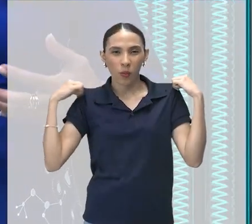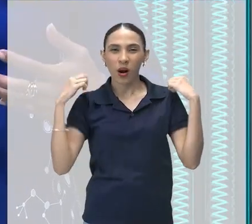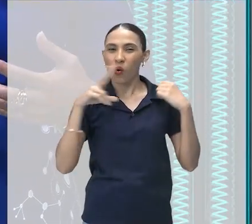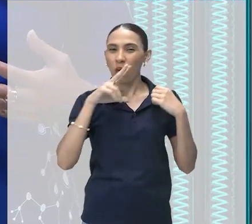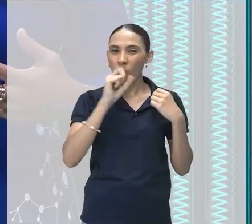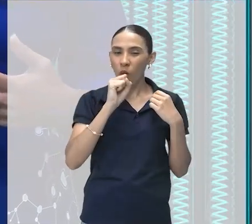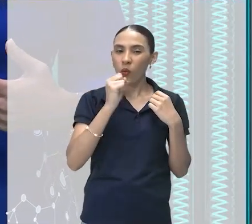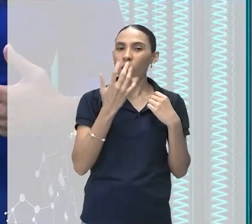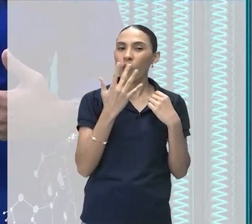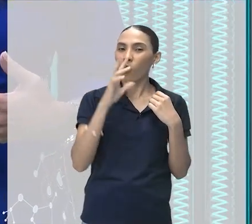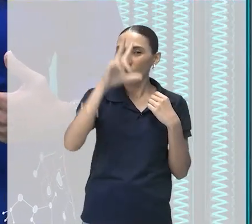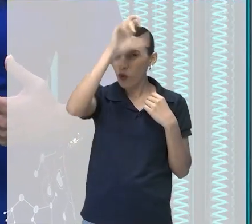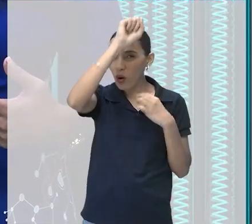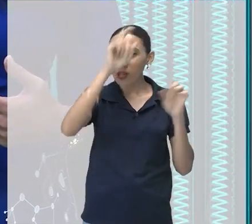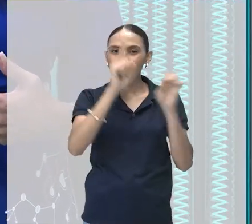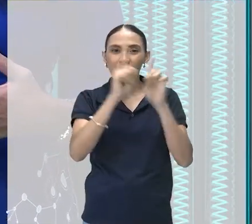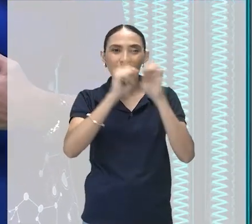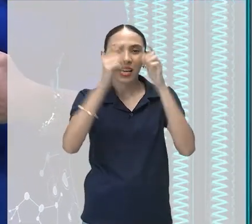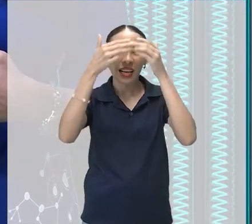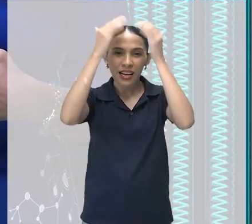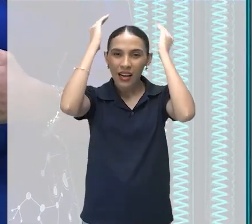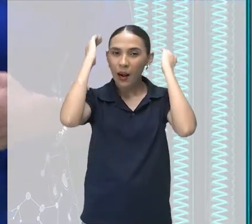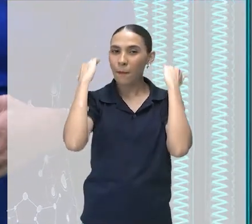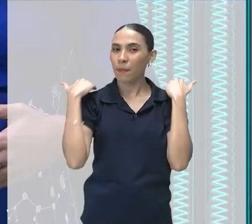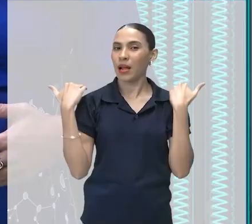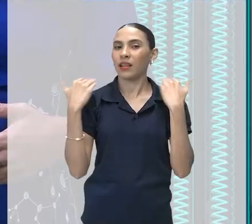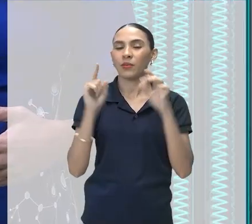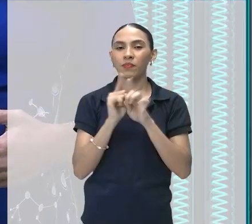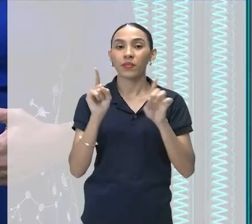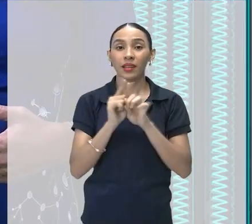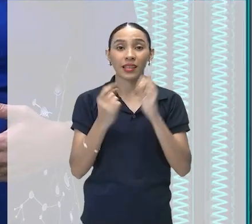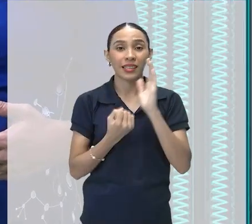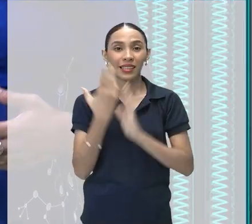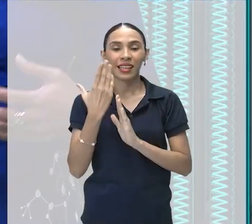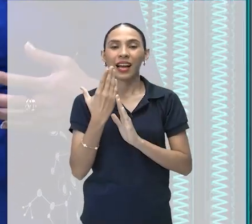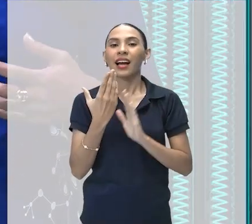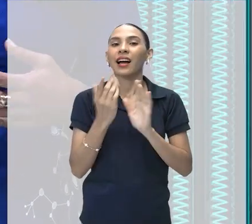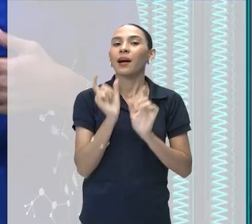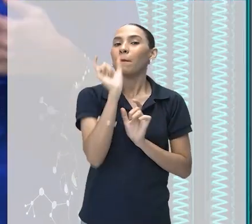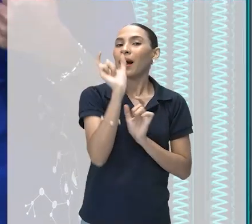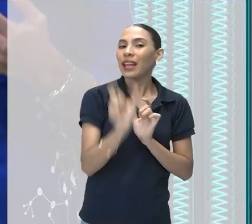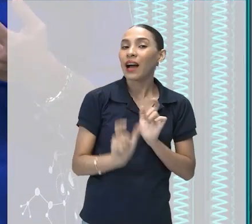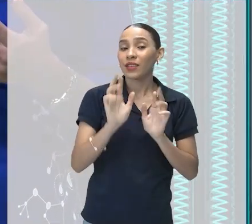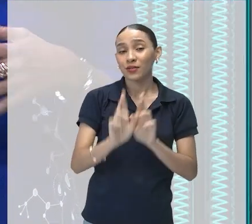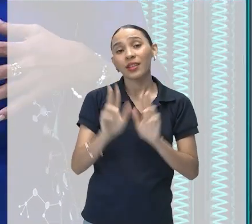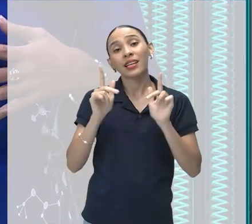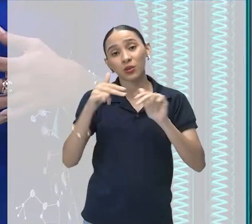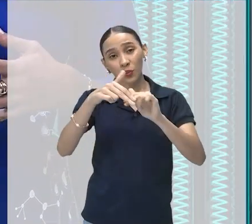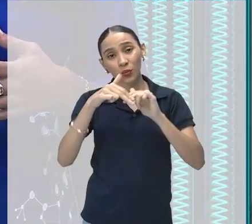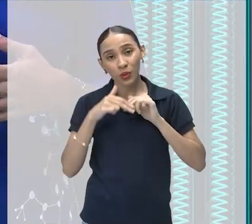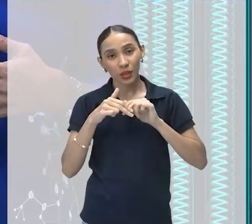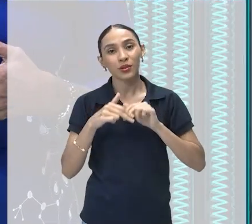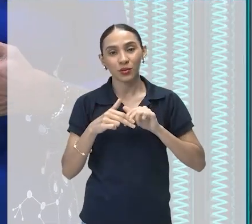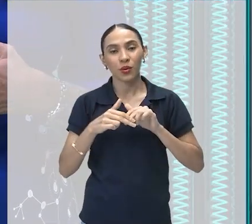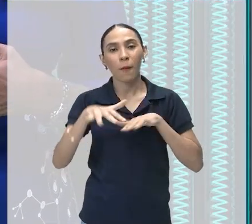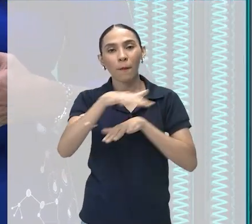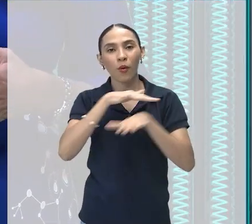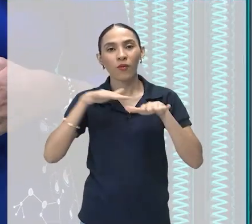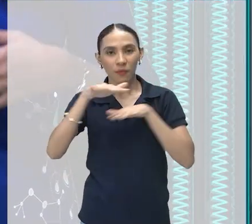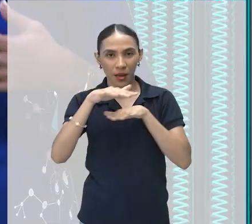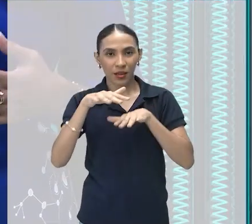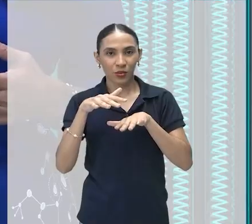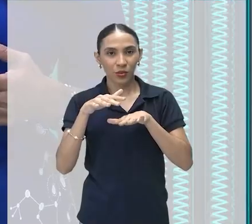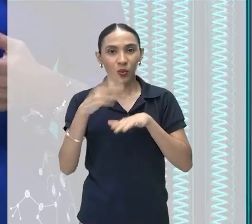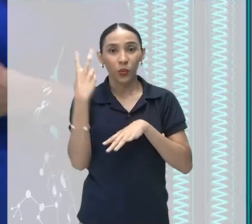os homens usavam cabelos compridos, começaram a criar gírias diferentes, então é por isso que é chamado de